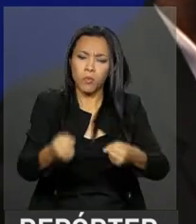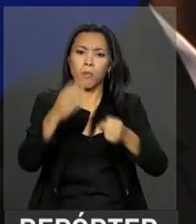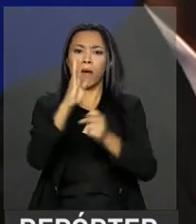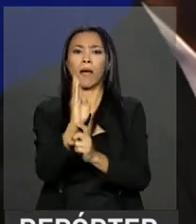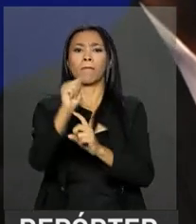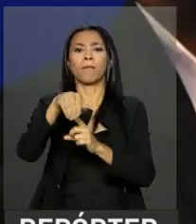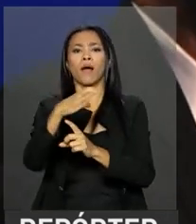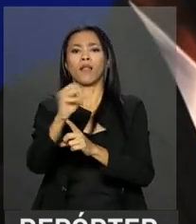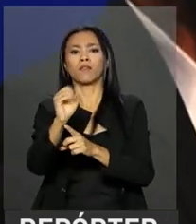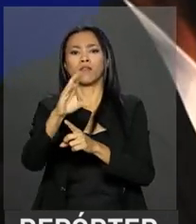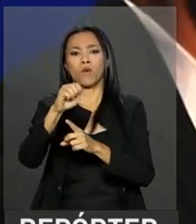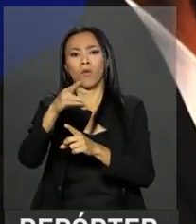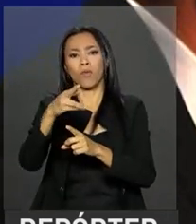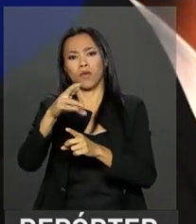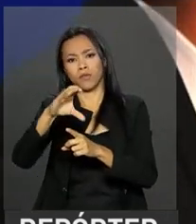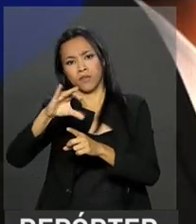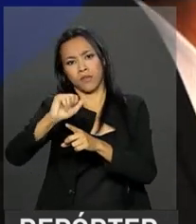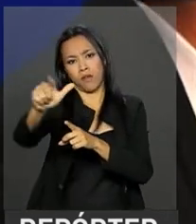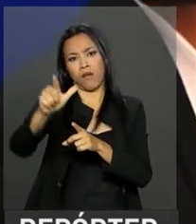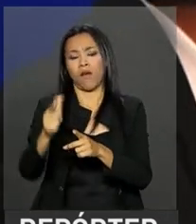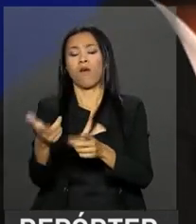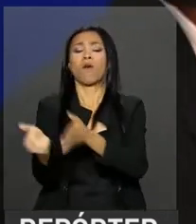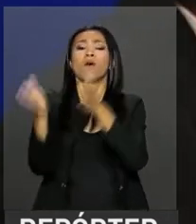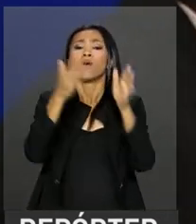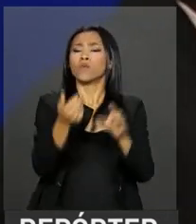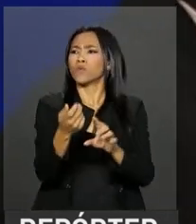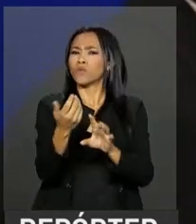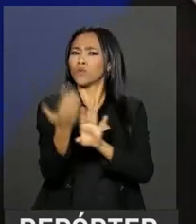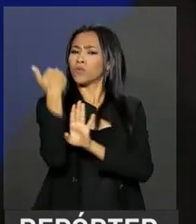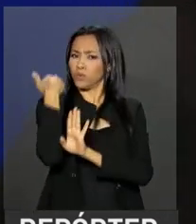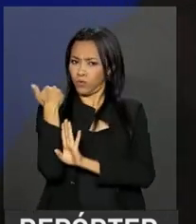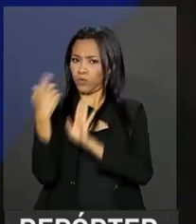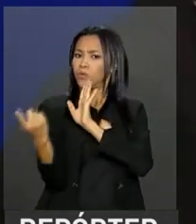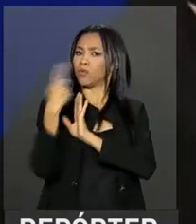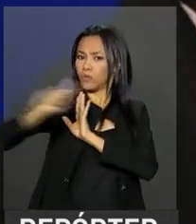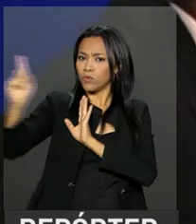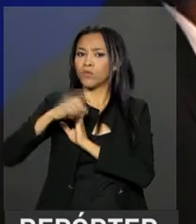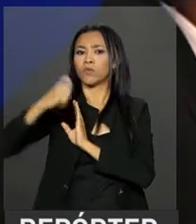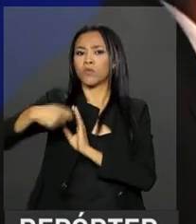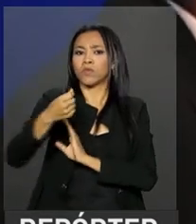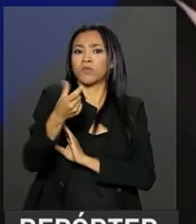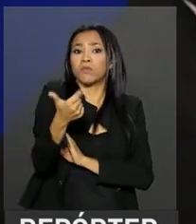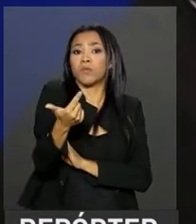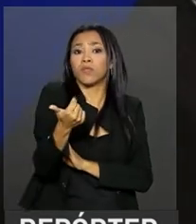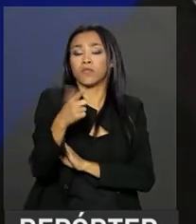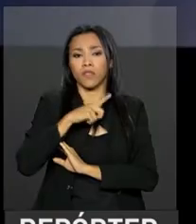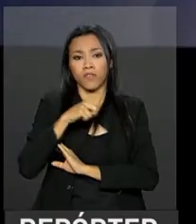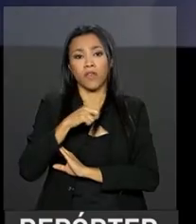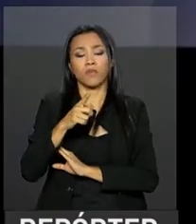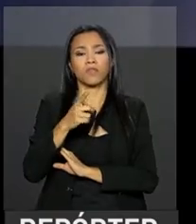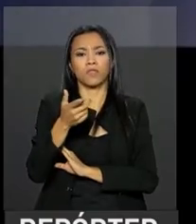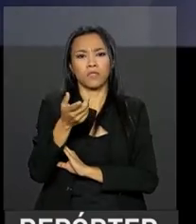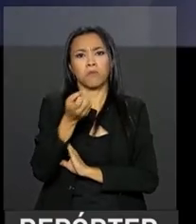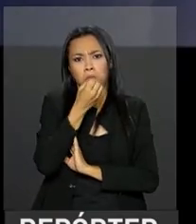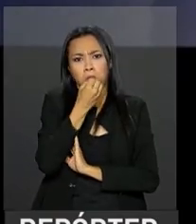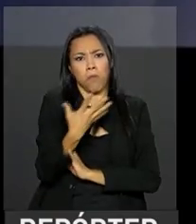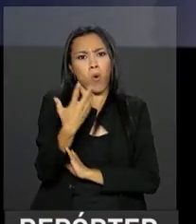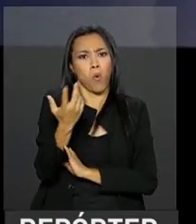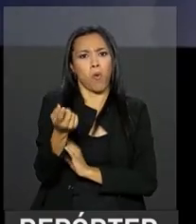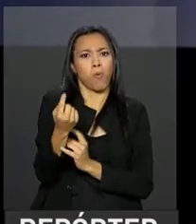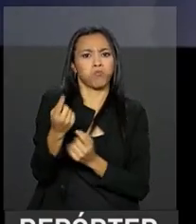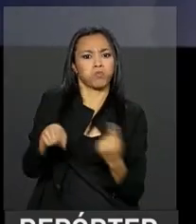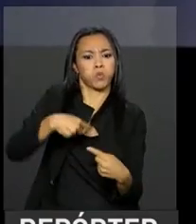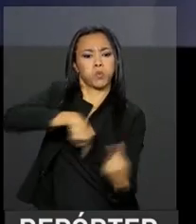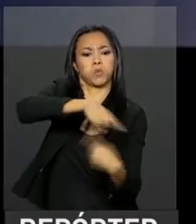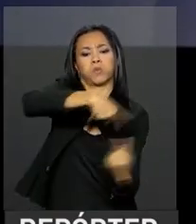últimos 2 meses saldo em transações correntes, não apenas na balança comercial, mas saldo em transações correntes.